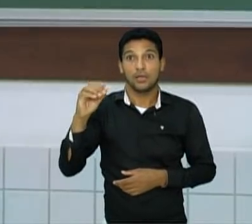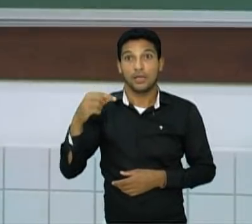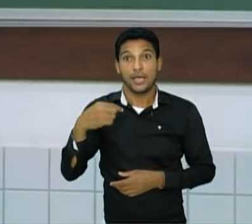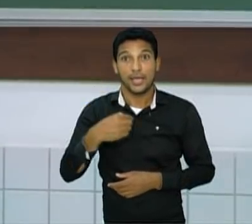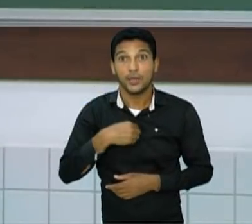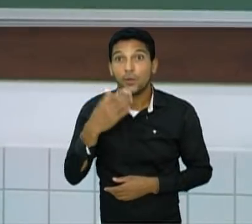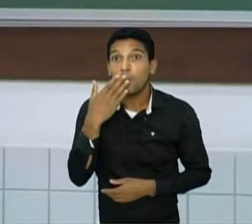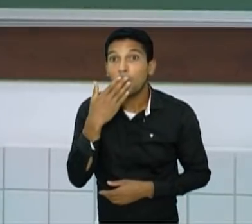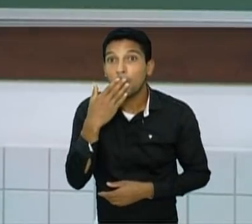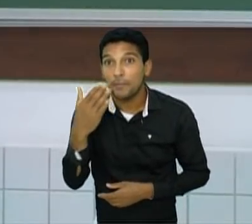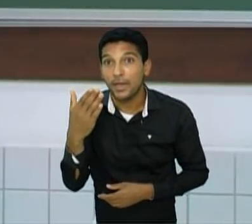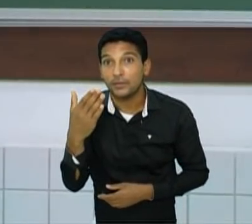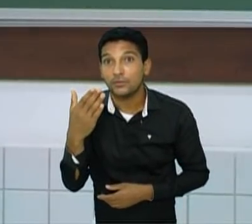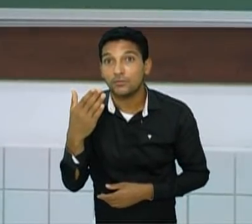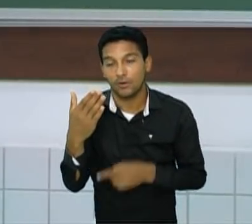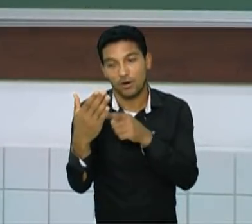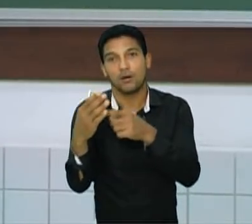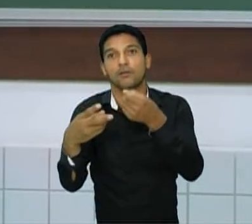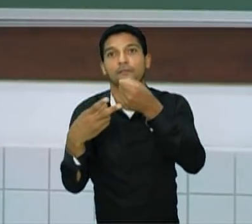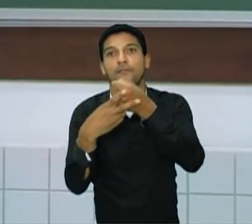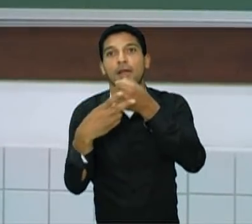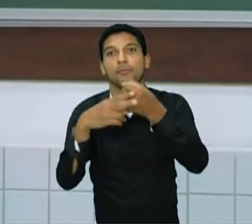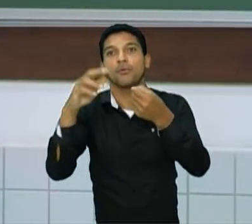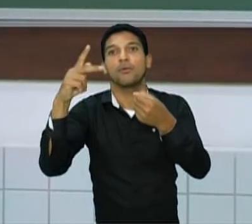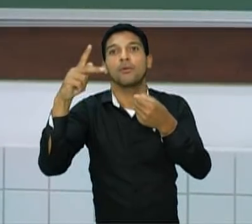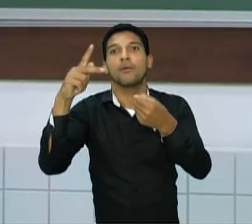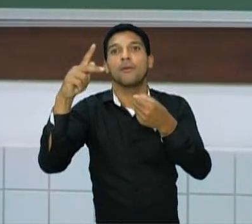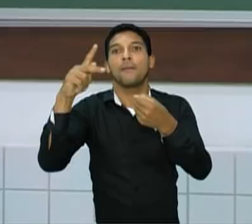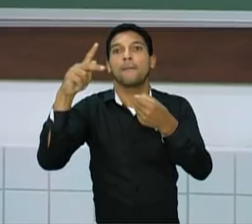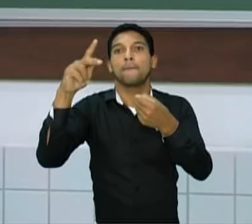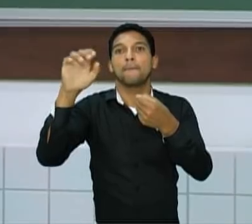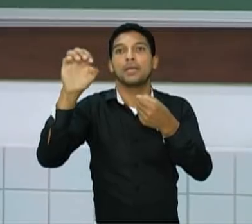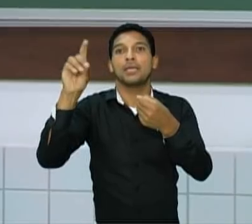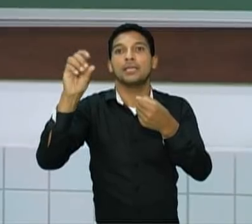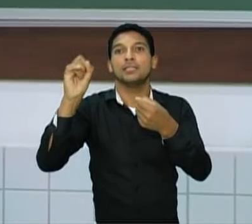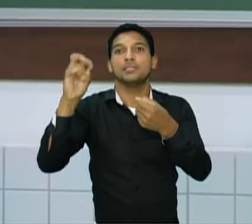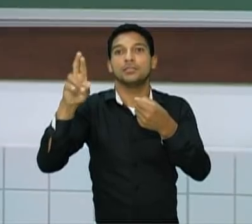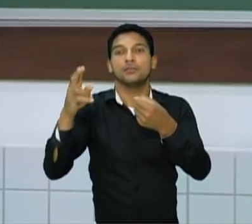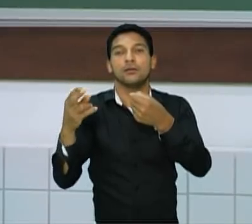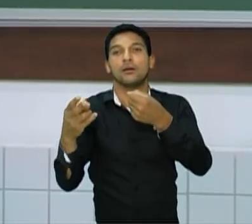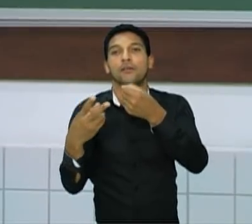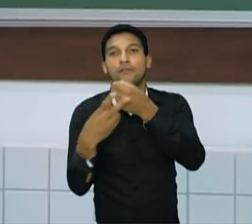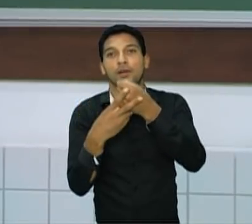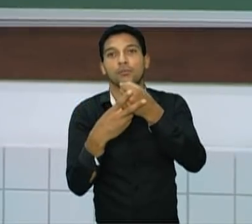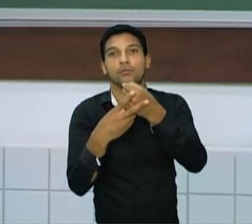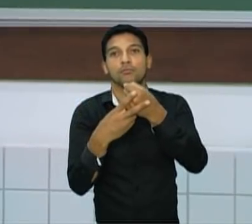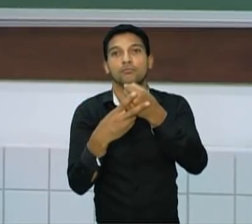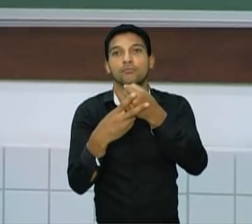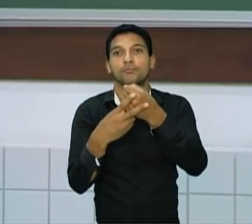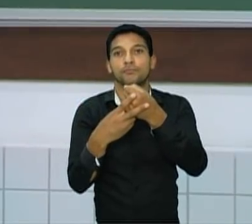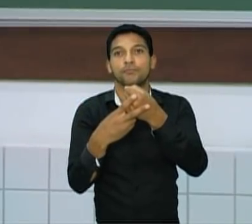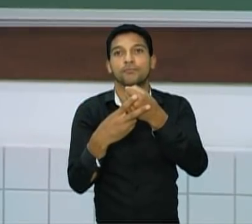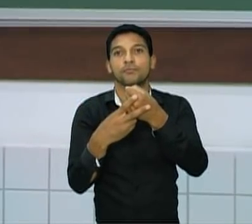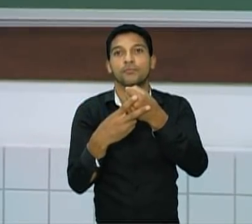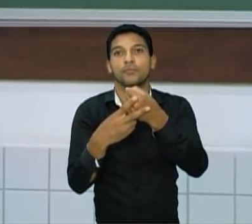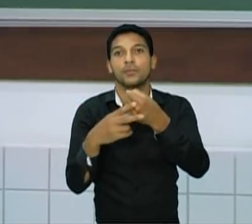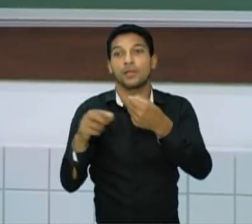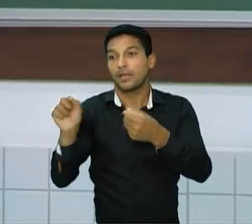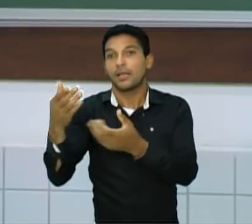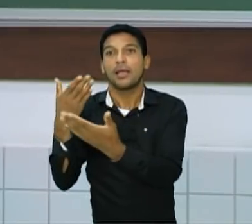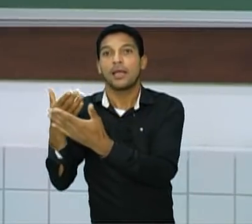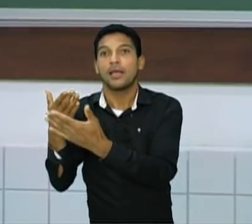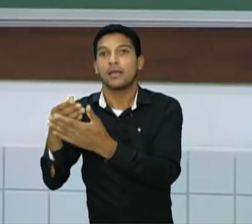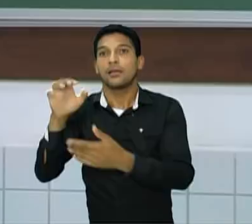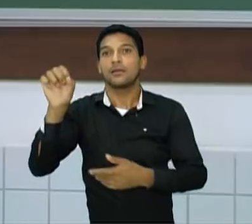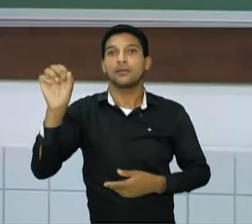lá só tinha um pedaço da frase. Se tiver um verbo lá no aposto, aí eu vou ter uma